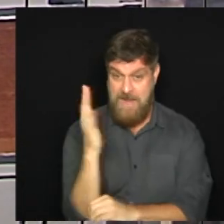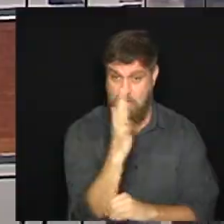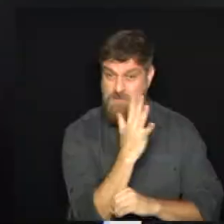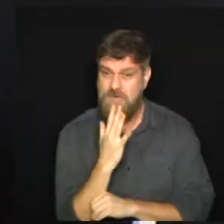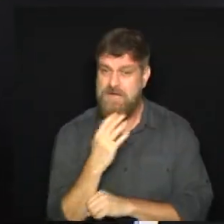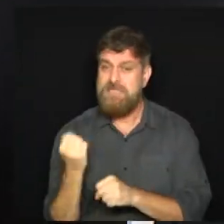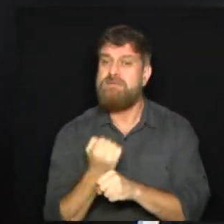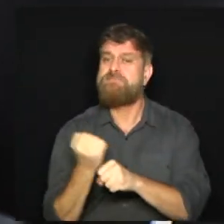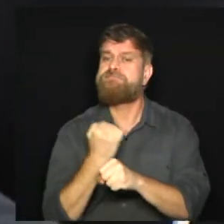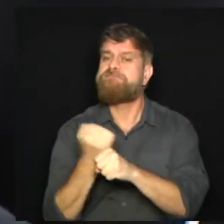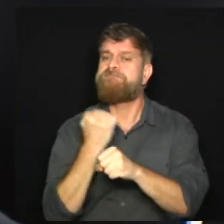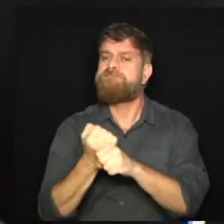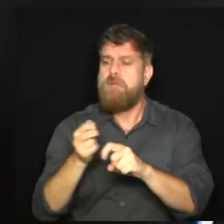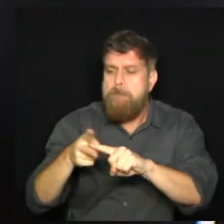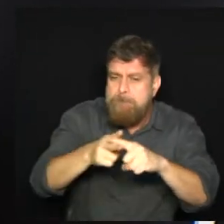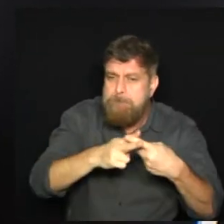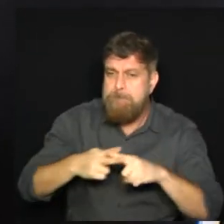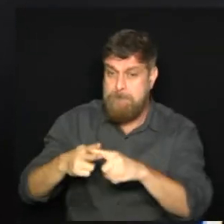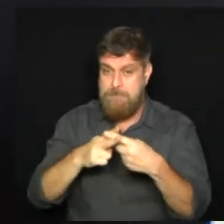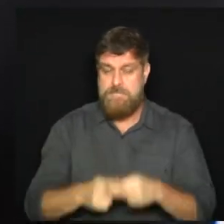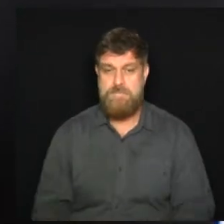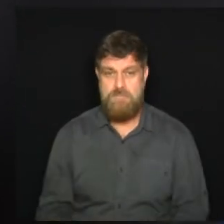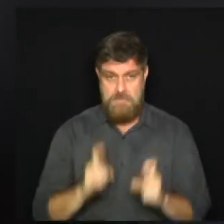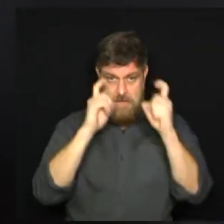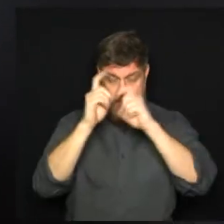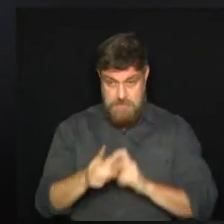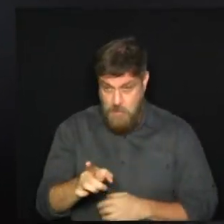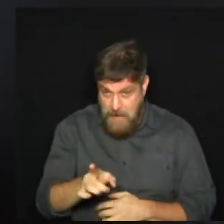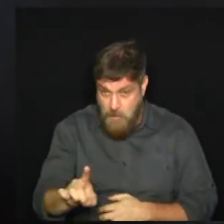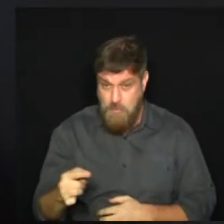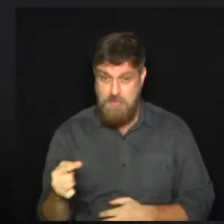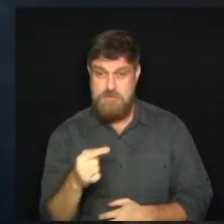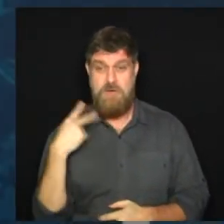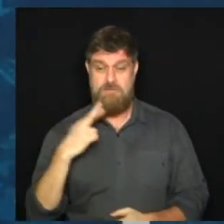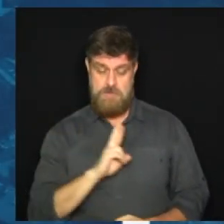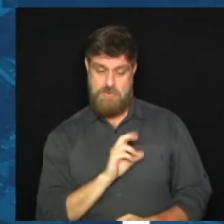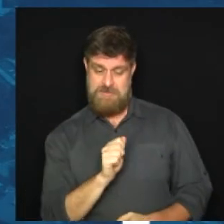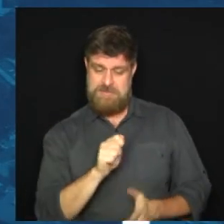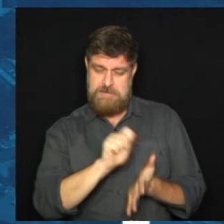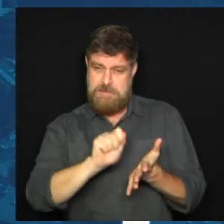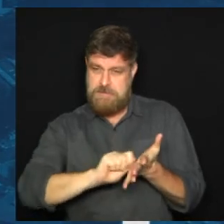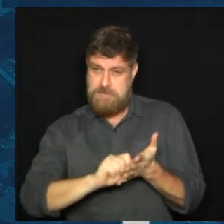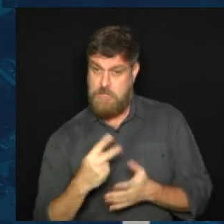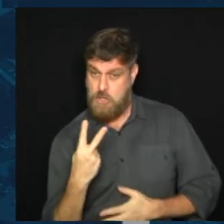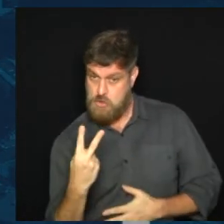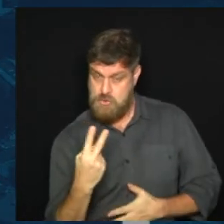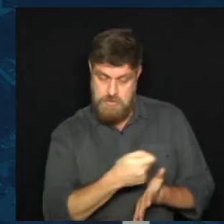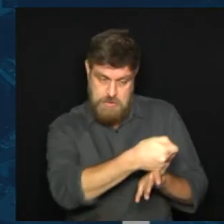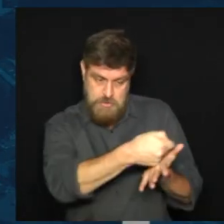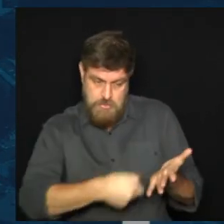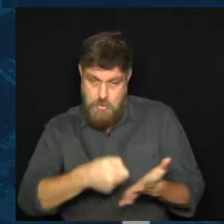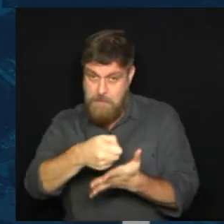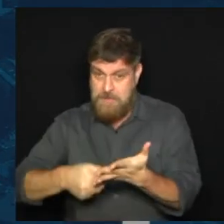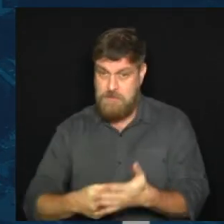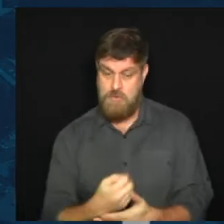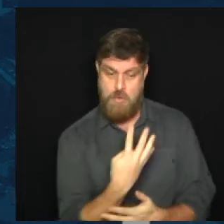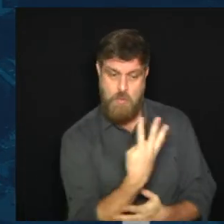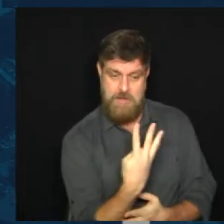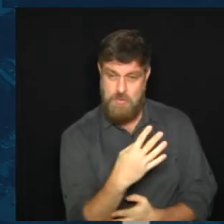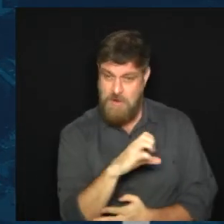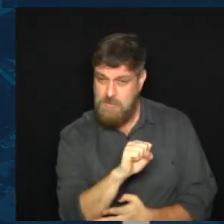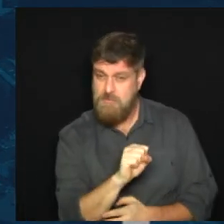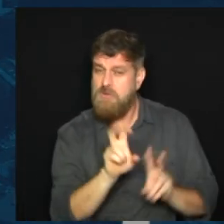Floresta. Na última reunião ordinária, o vereador Luiz Rossini, do PV, apresentou 2 requerimentos. O número 448 é sobre